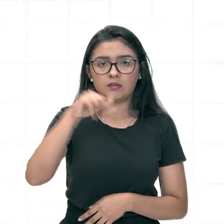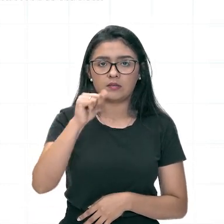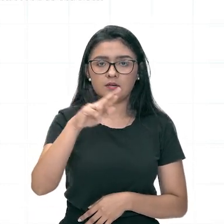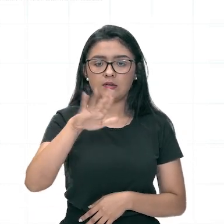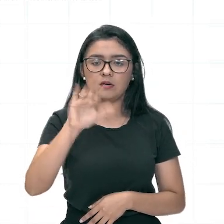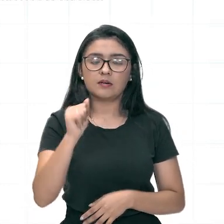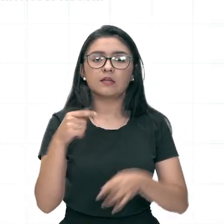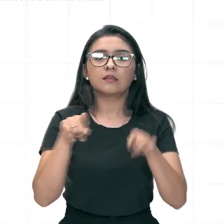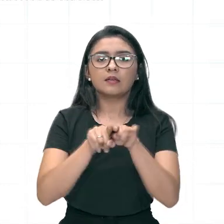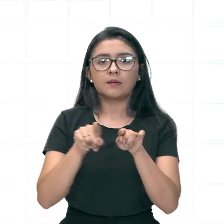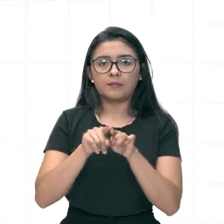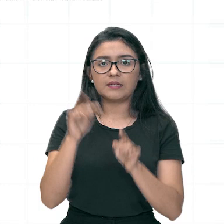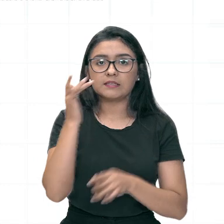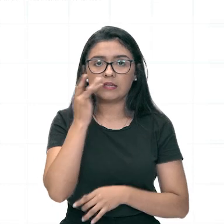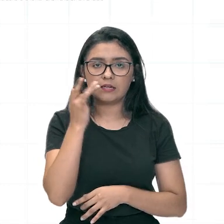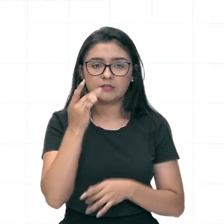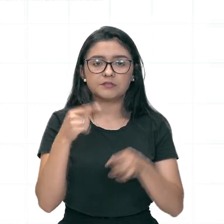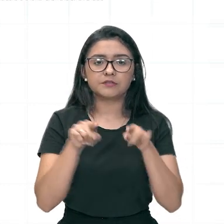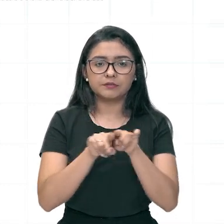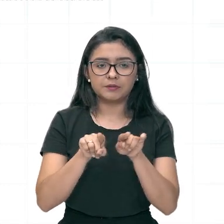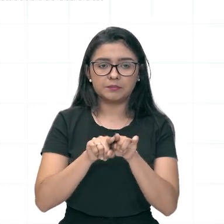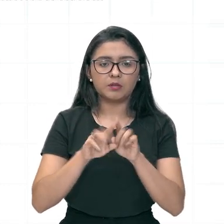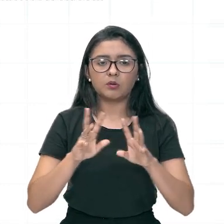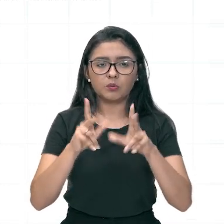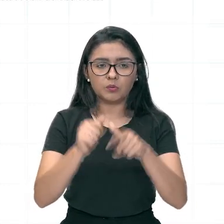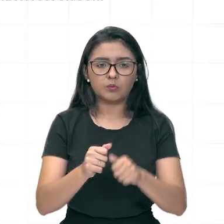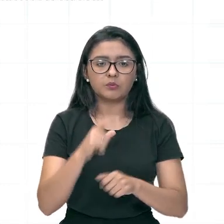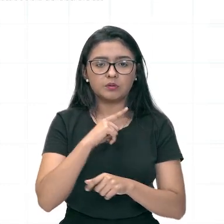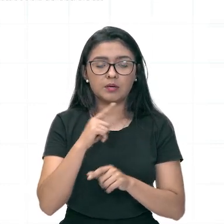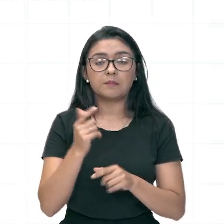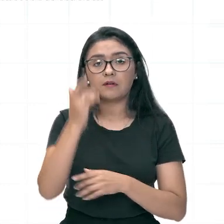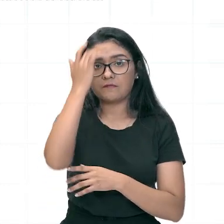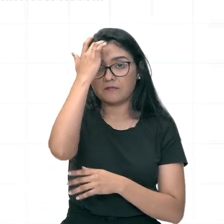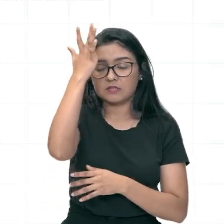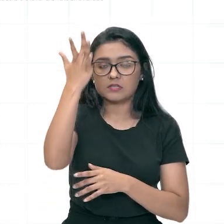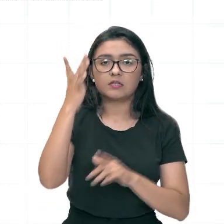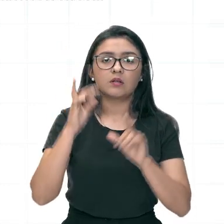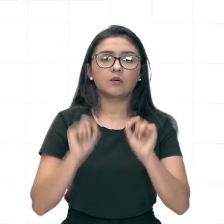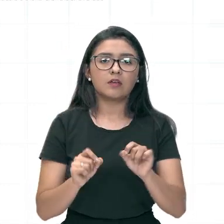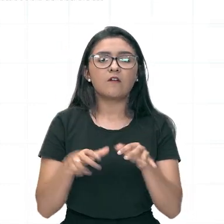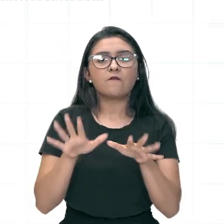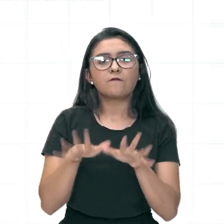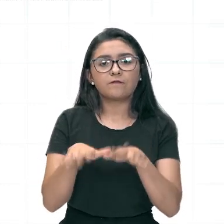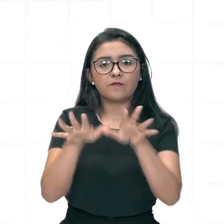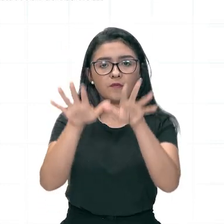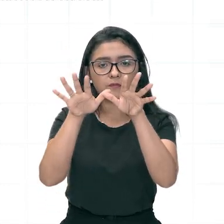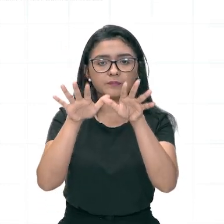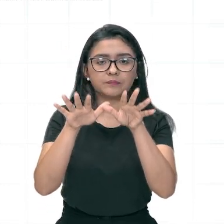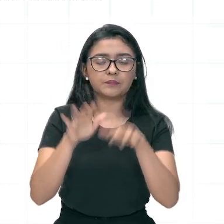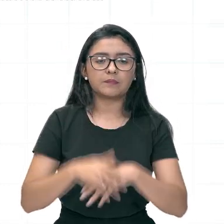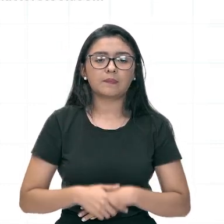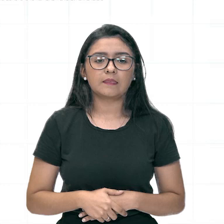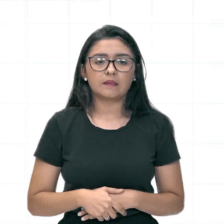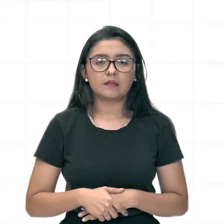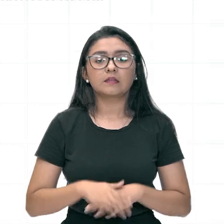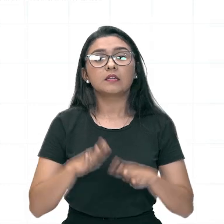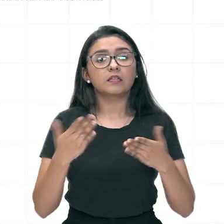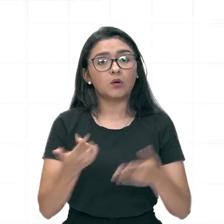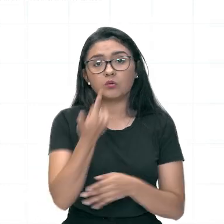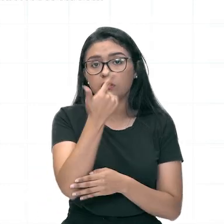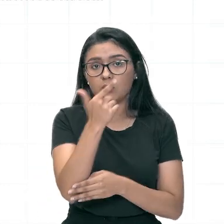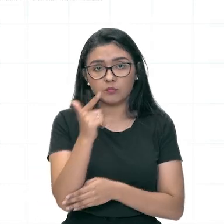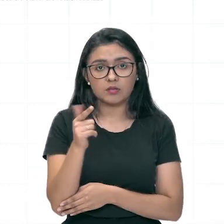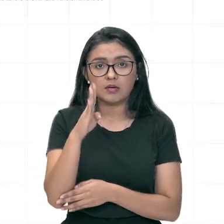urinária e dentes, bem como as gônadas reduzidas. Tudo isso, né, para facilitar o voo. Então, temos ali, ó, as aves não